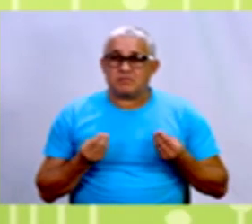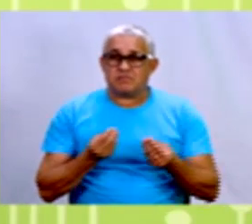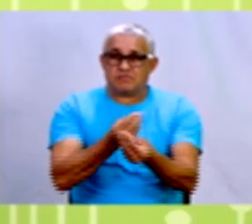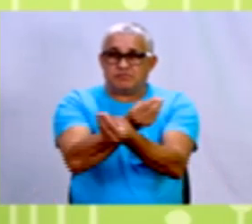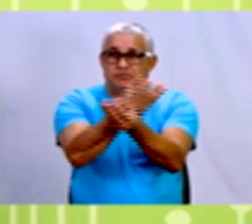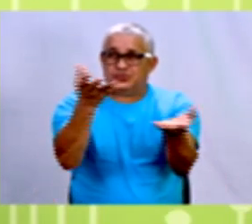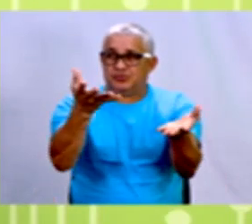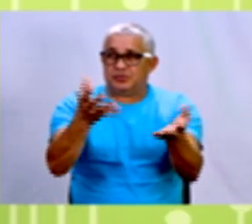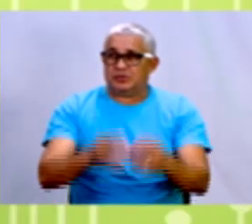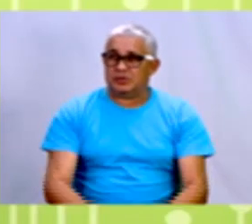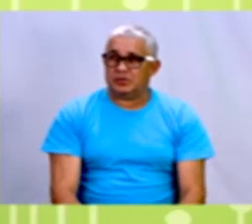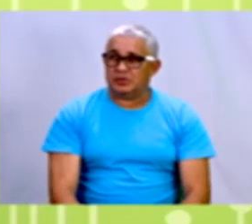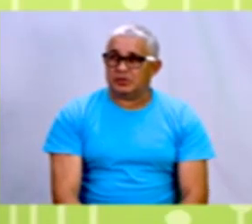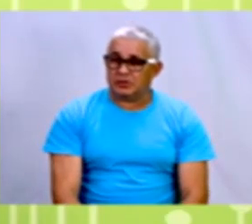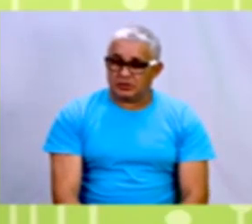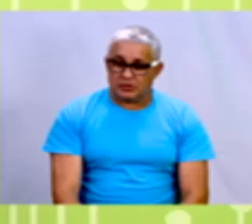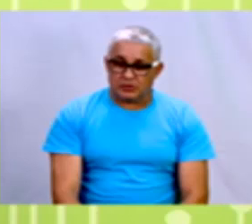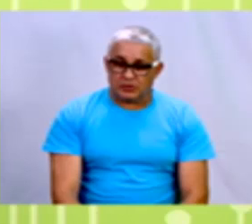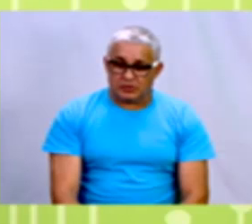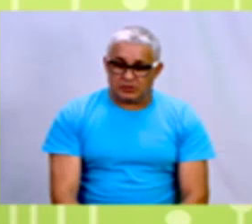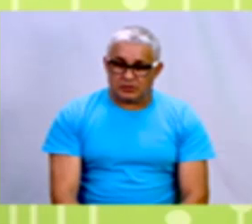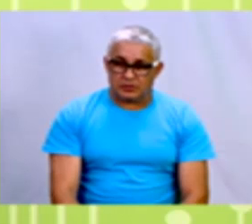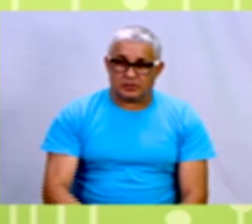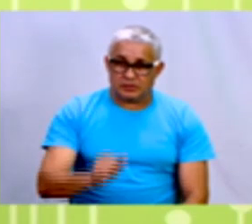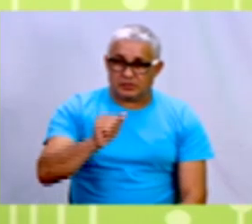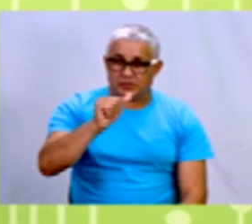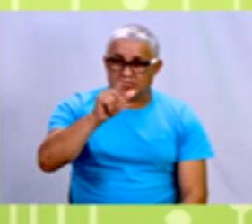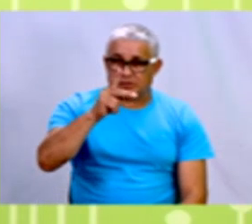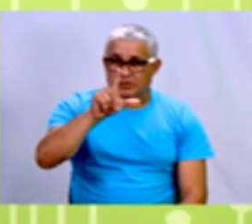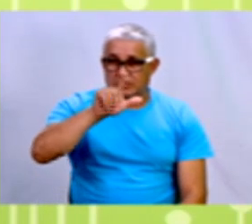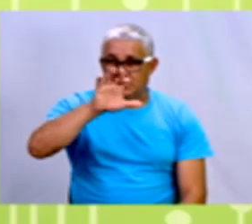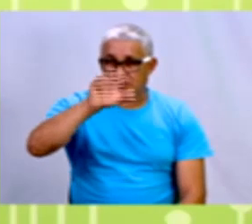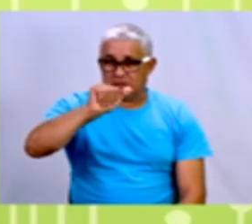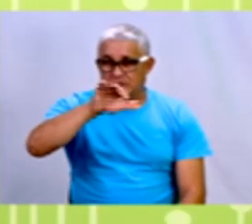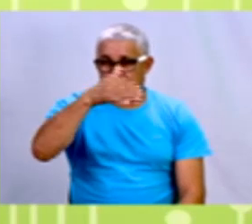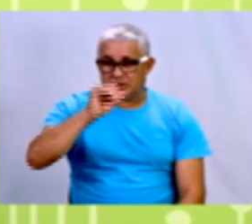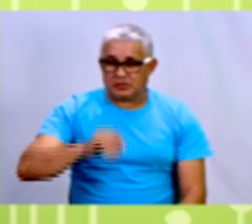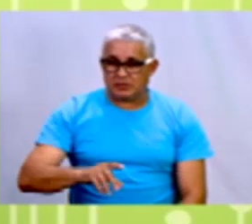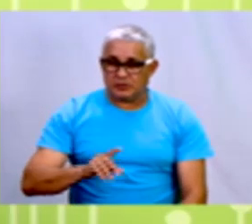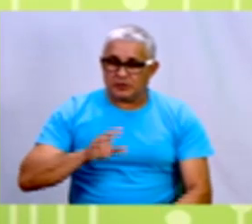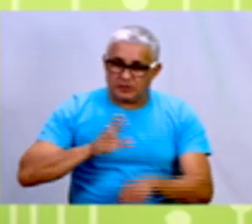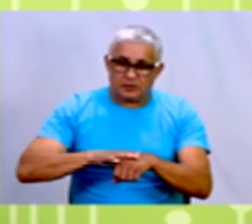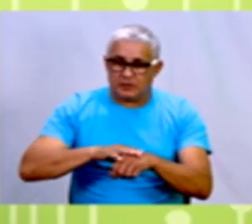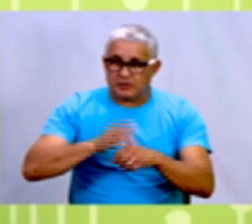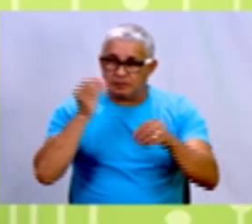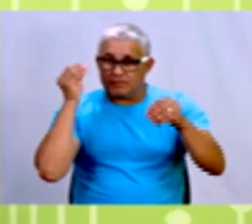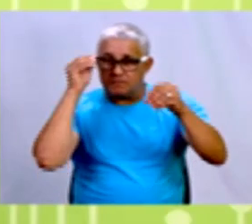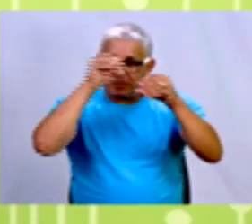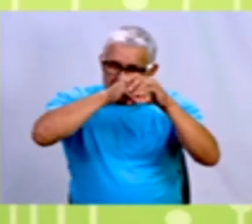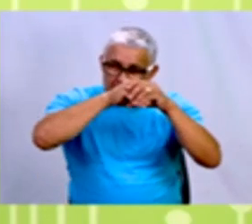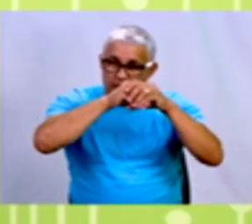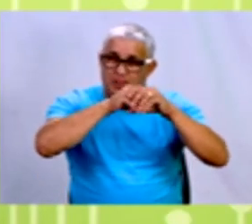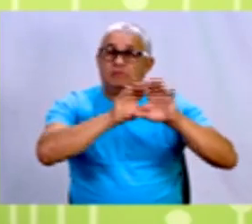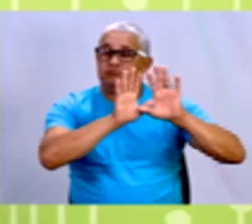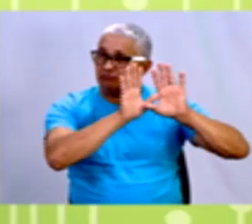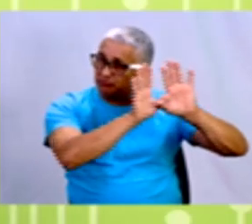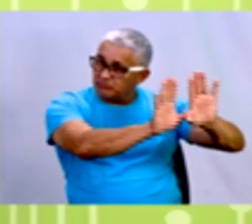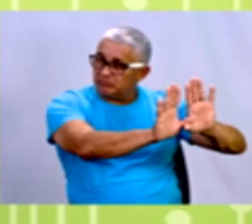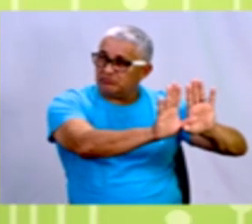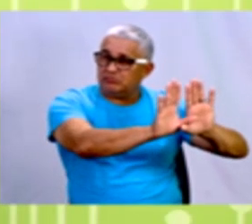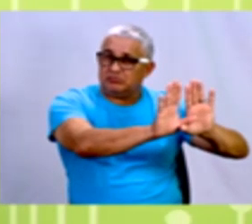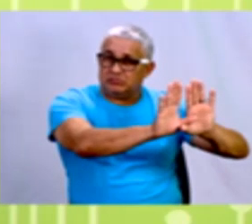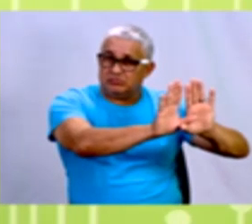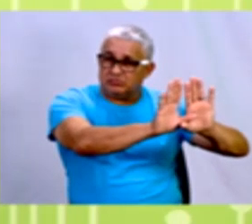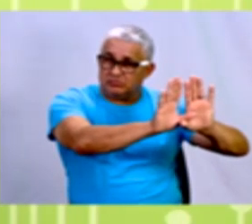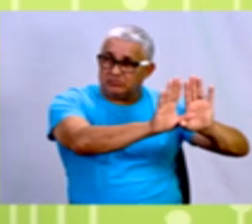ter, no caso da aplicação, por exemplo, quando a gente aplica o dinheiro, a gente coloca ele lá e deixa. Então, ele só vai